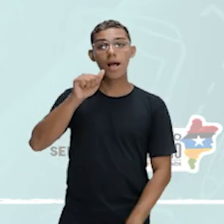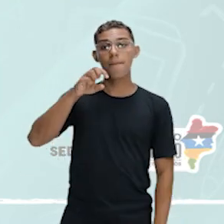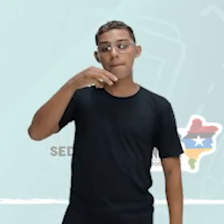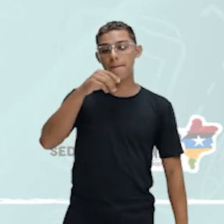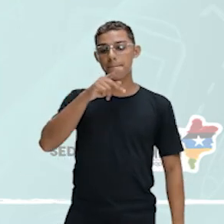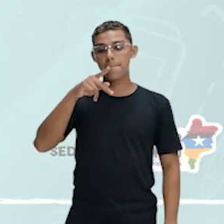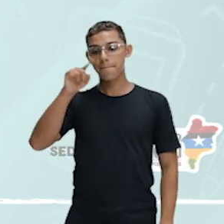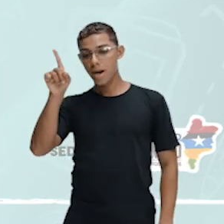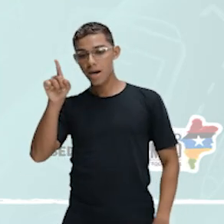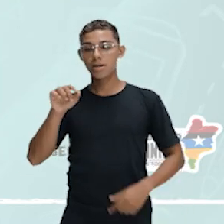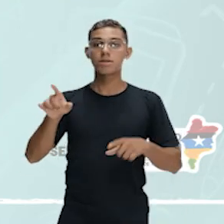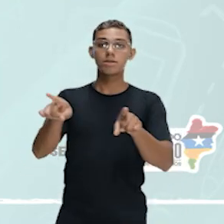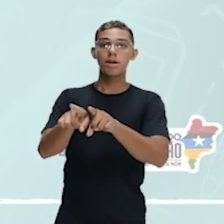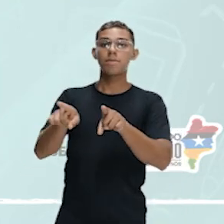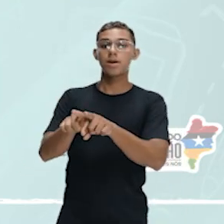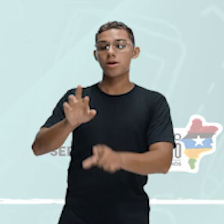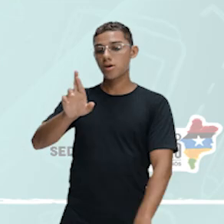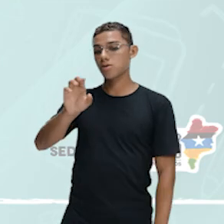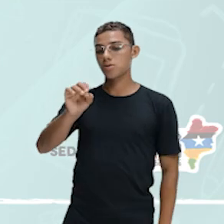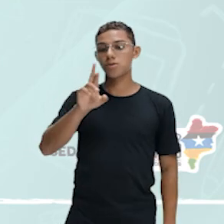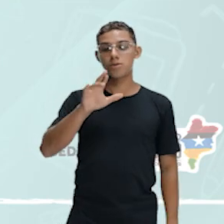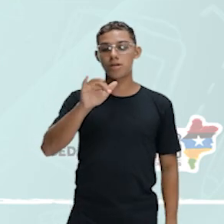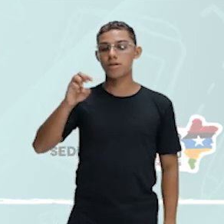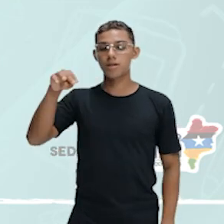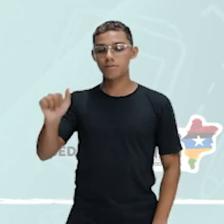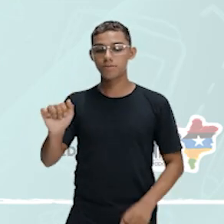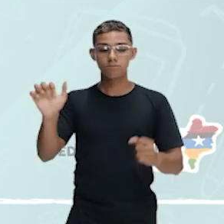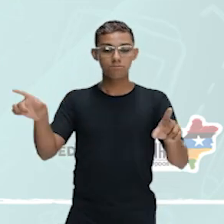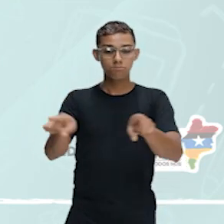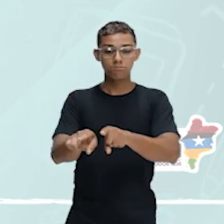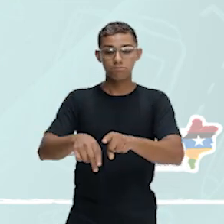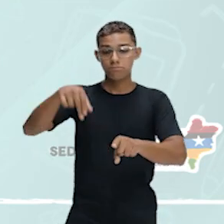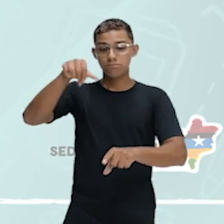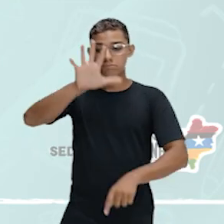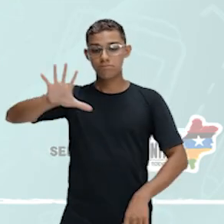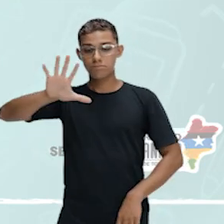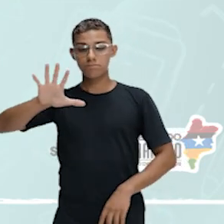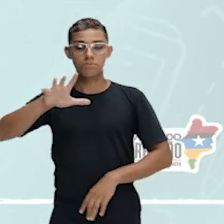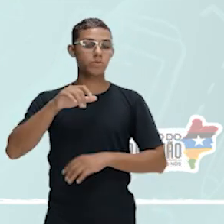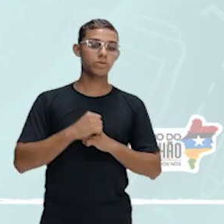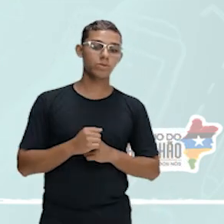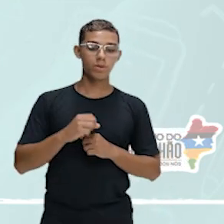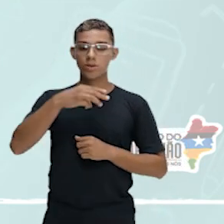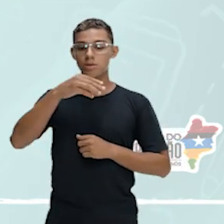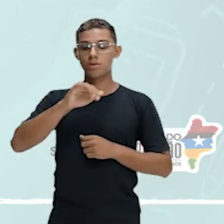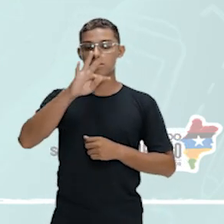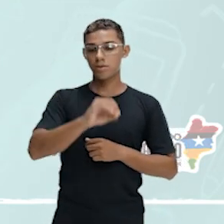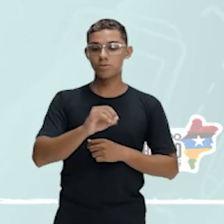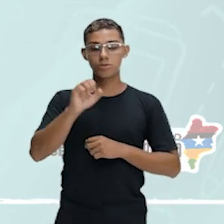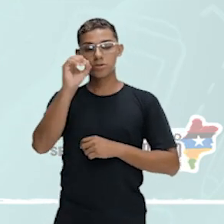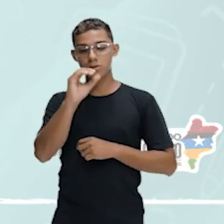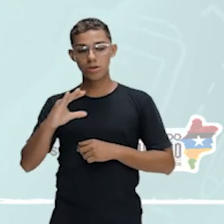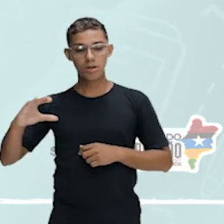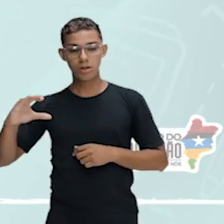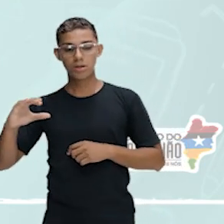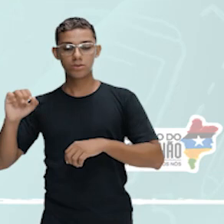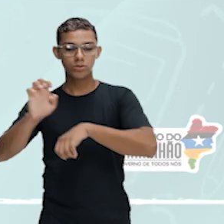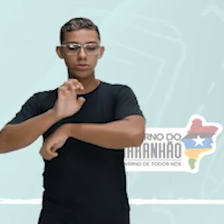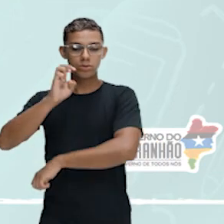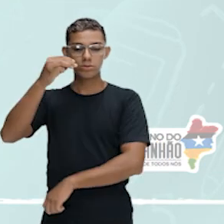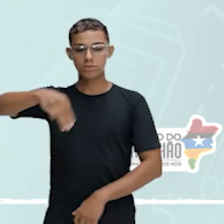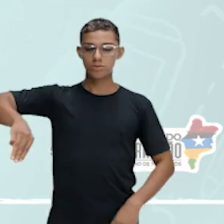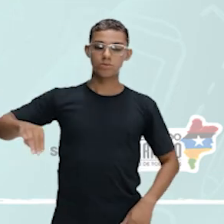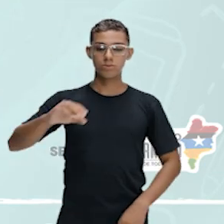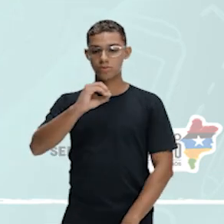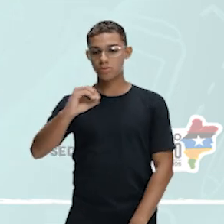Roraima. Além das partes do norte do Mato Grosso, e também nós vamos encontrar partes desse domínio no oeste do Maranhão, no nosso estado,